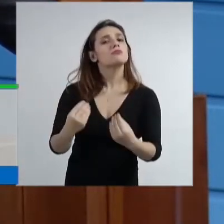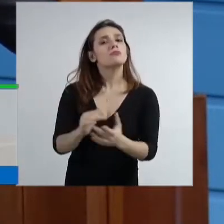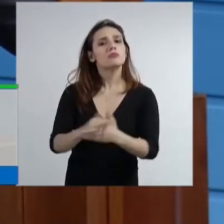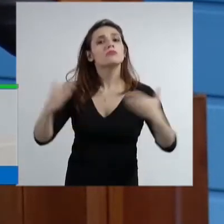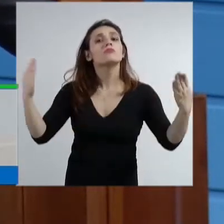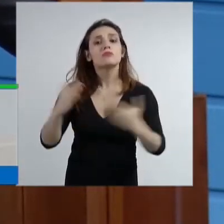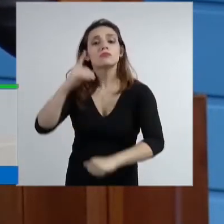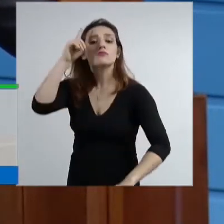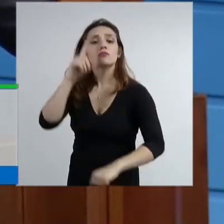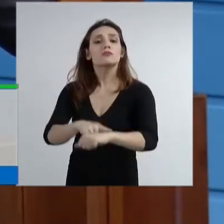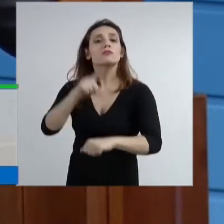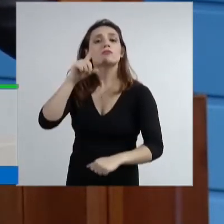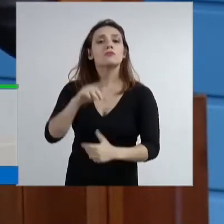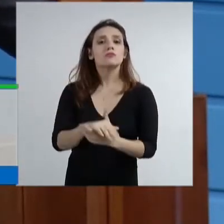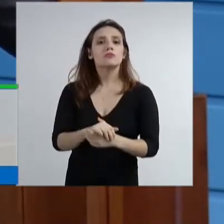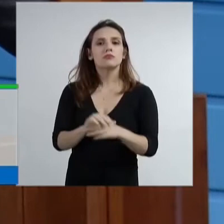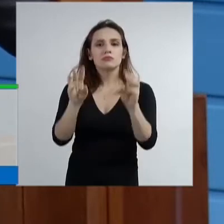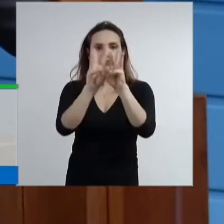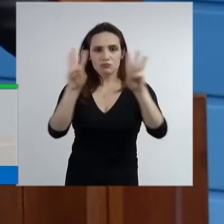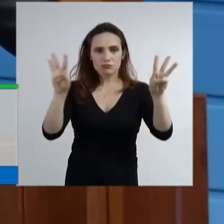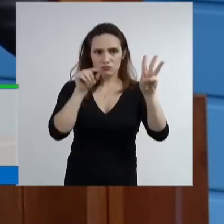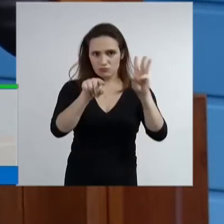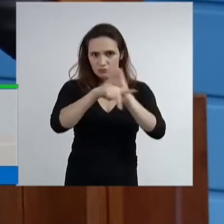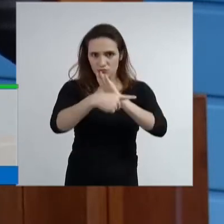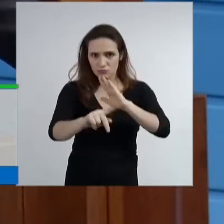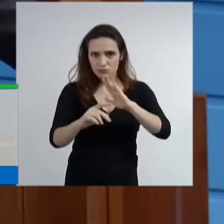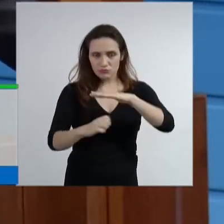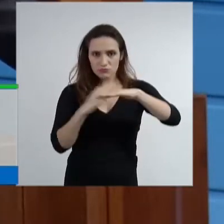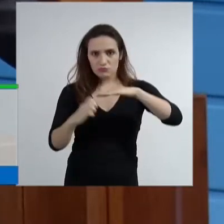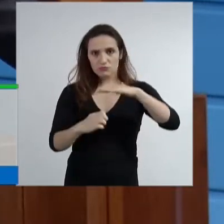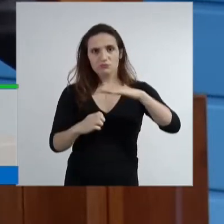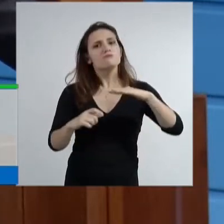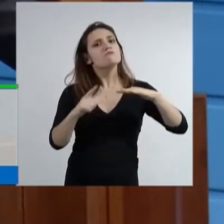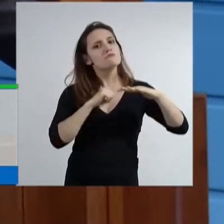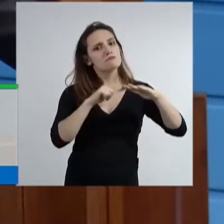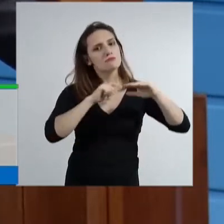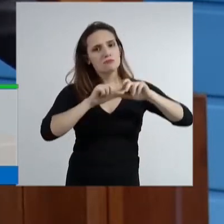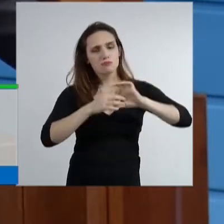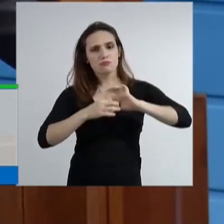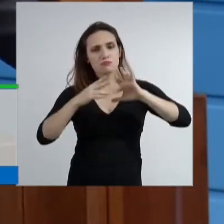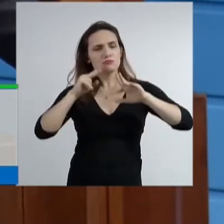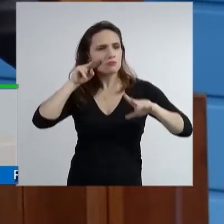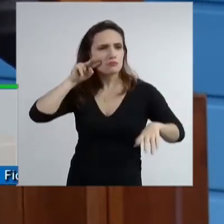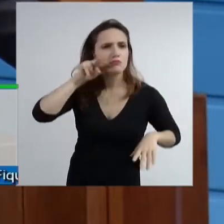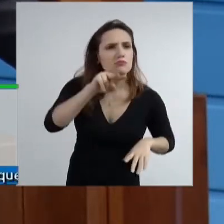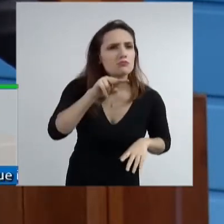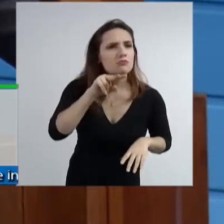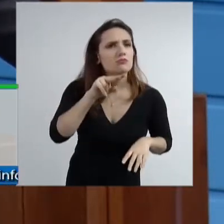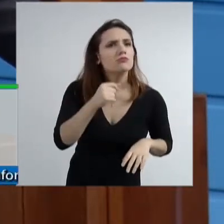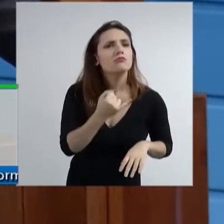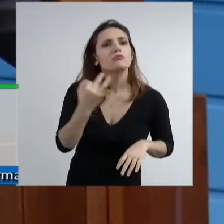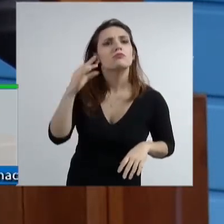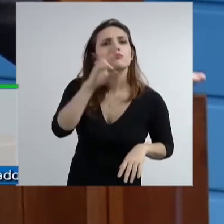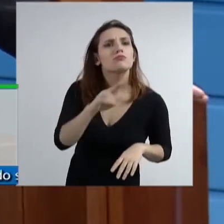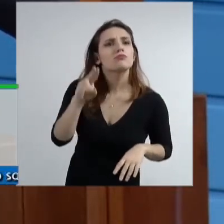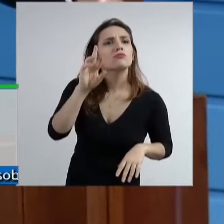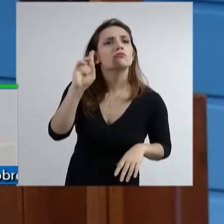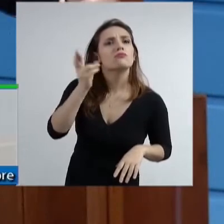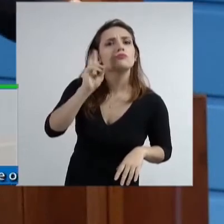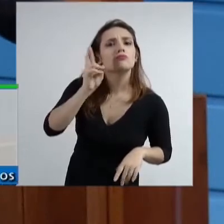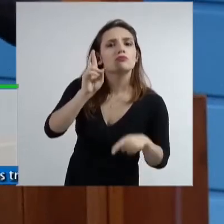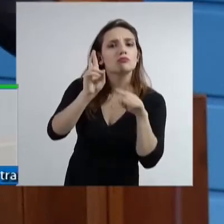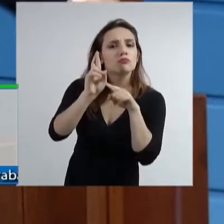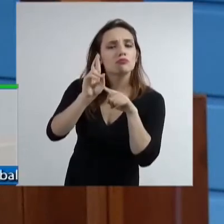tempo real, no site da empresa, seja disponibilizado o consumo em reais,